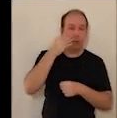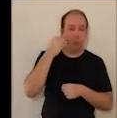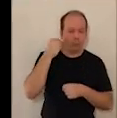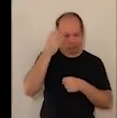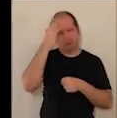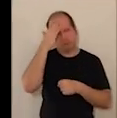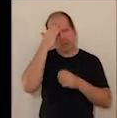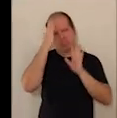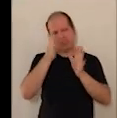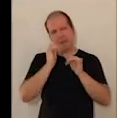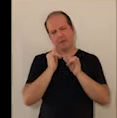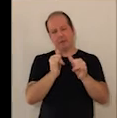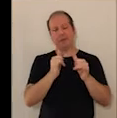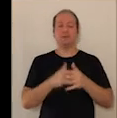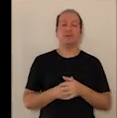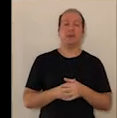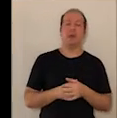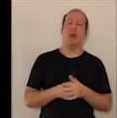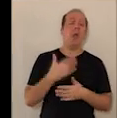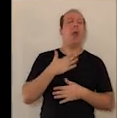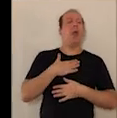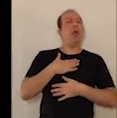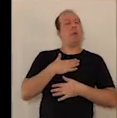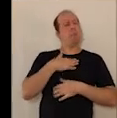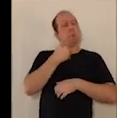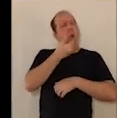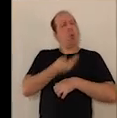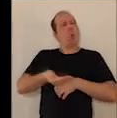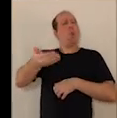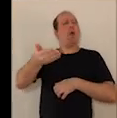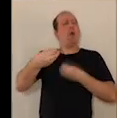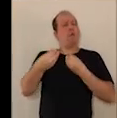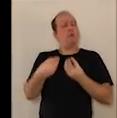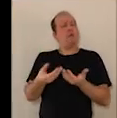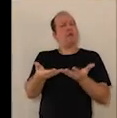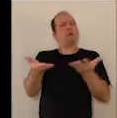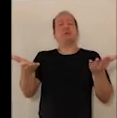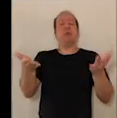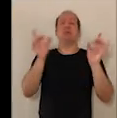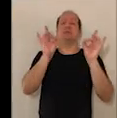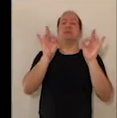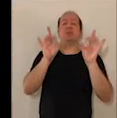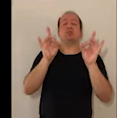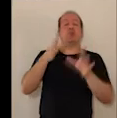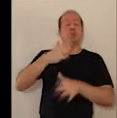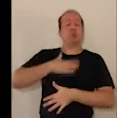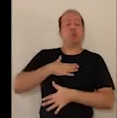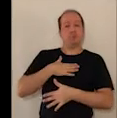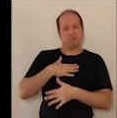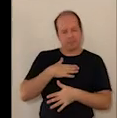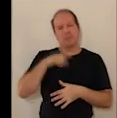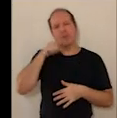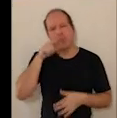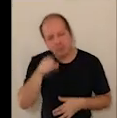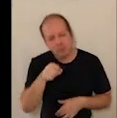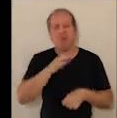pode deixar. É uma honra oferecer-lhe o que possuo de mais precioso. O senhor faz jus